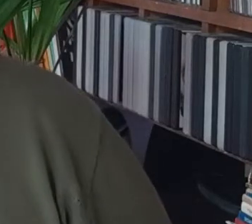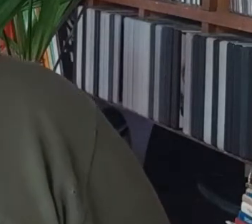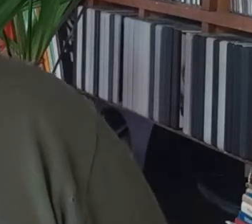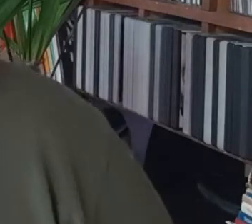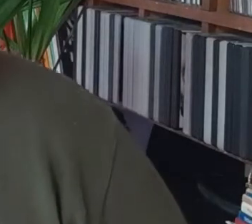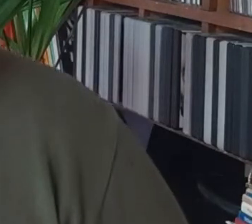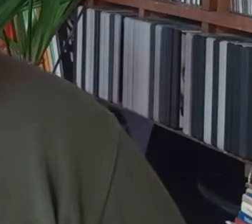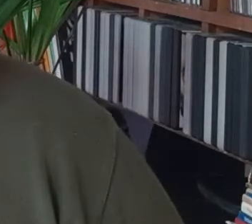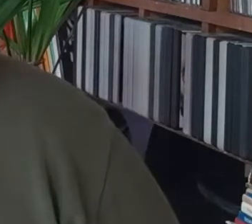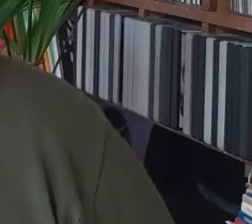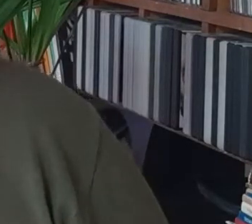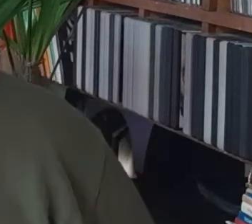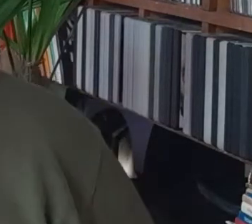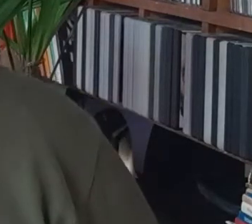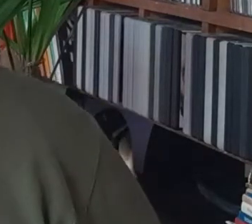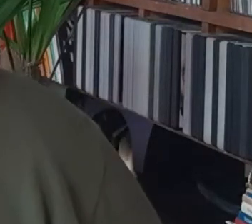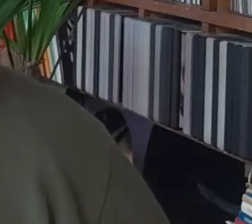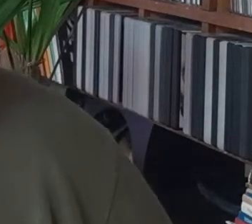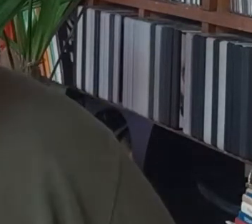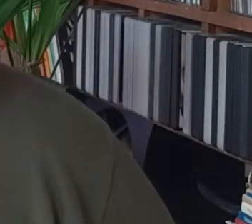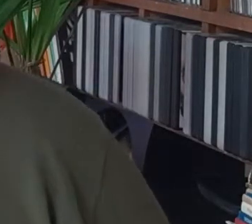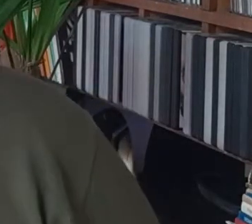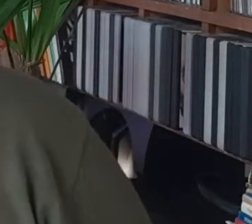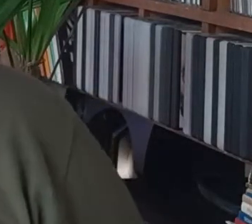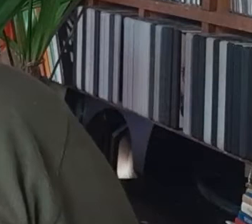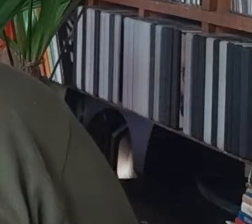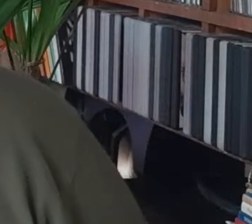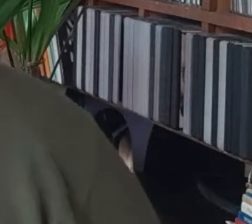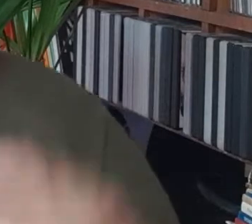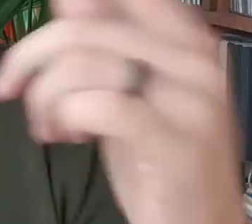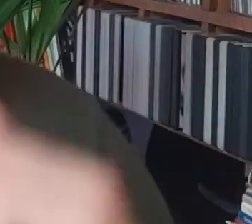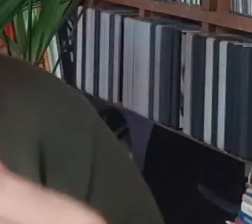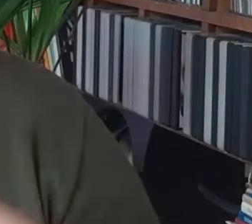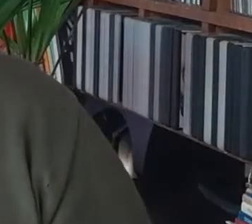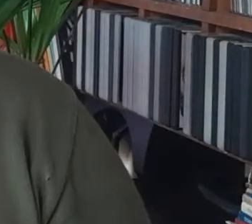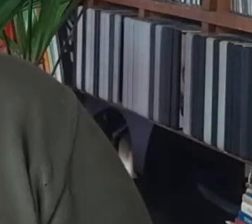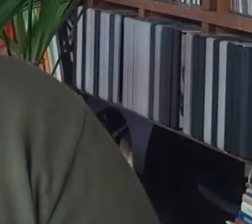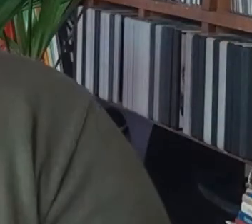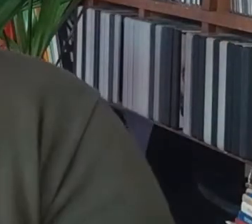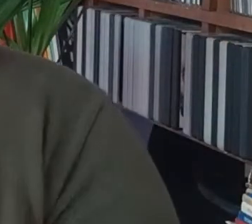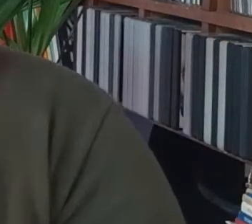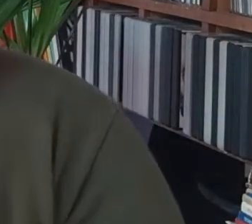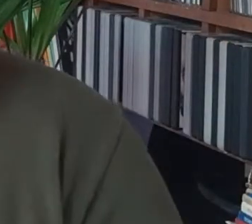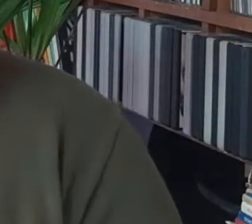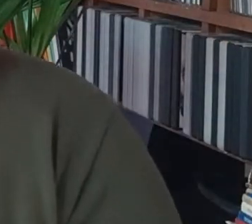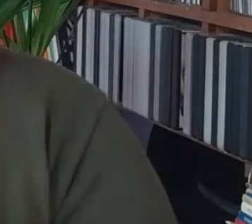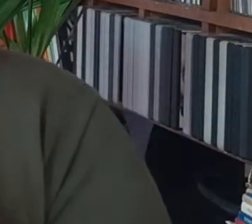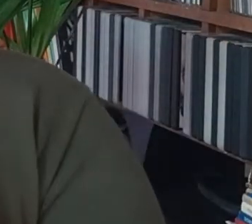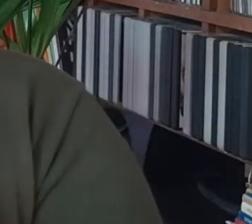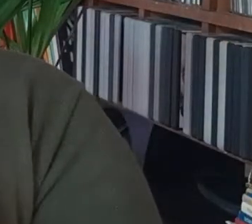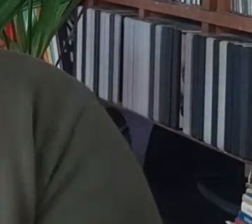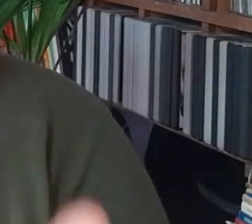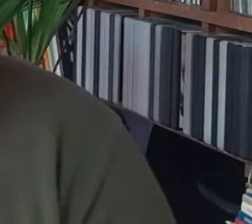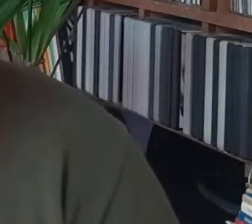na 32ª Bienal de São Paulo, em Certeza Viva. Maria Eugênia vive e trabalha aqui em Belo Horizonte e é com elas que a gente